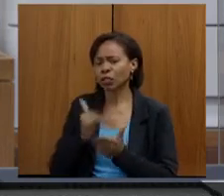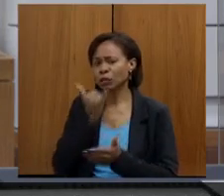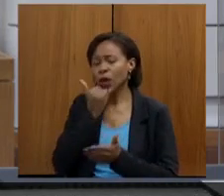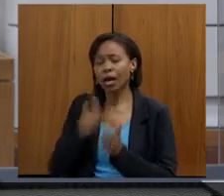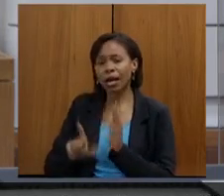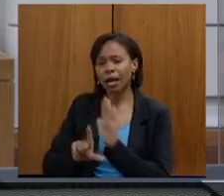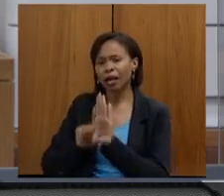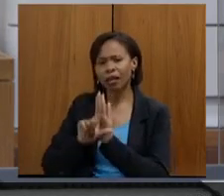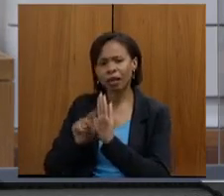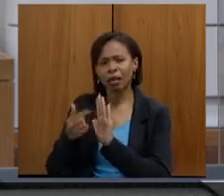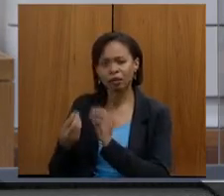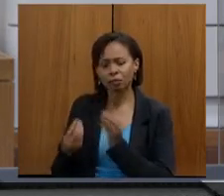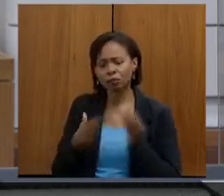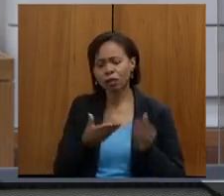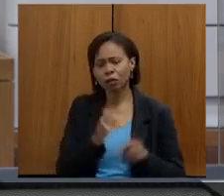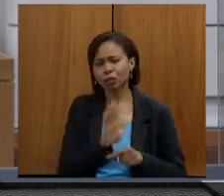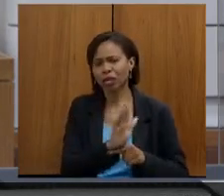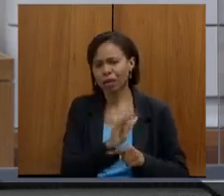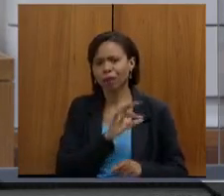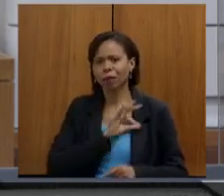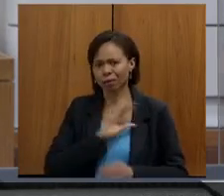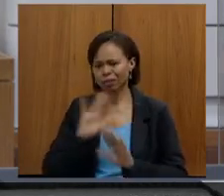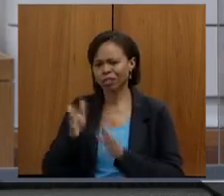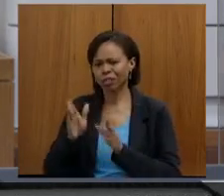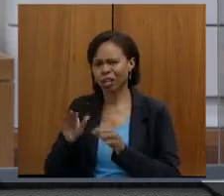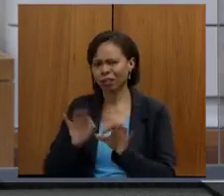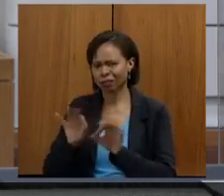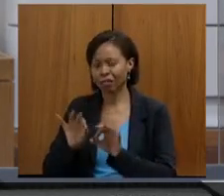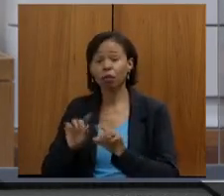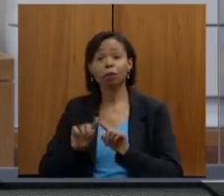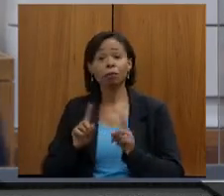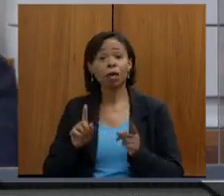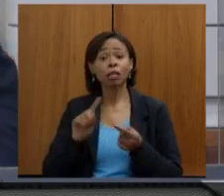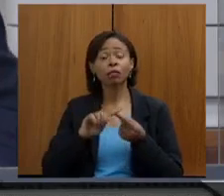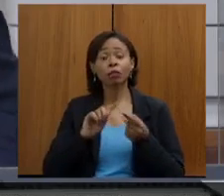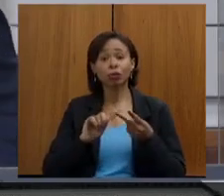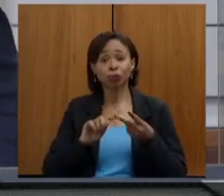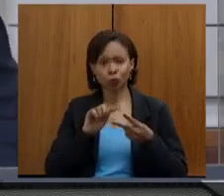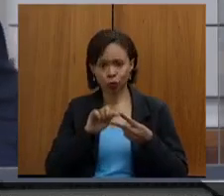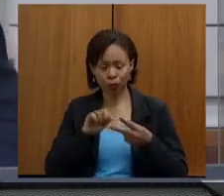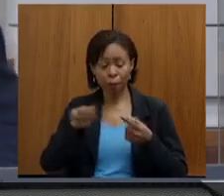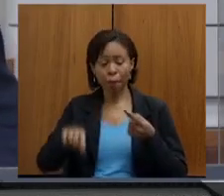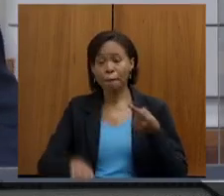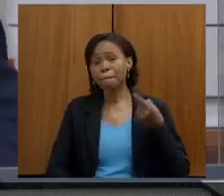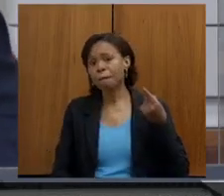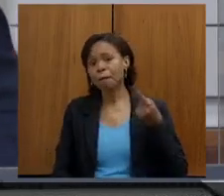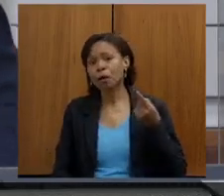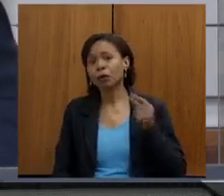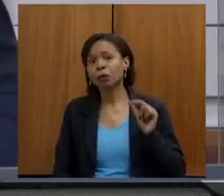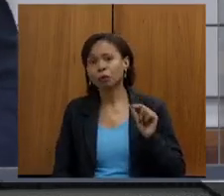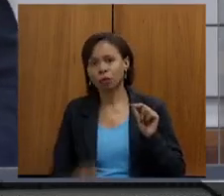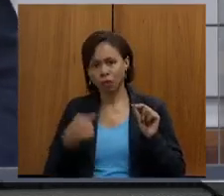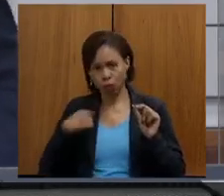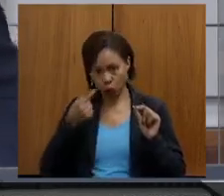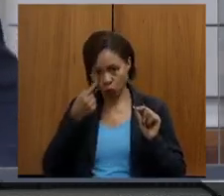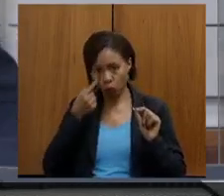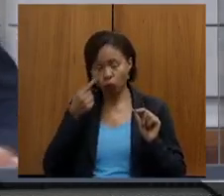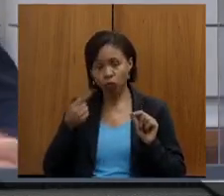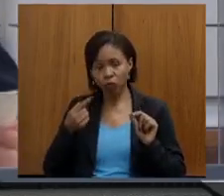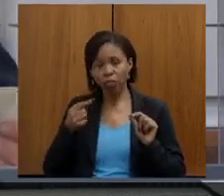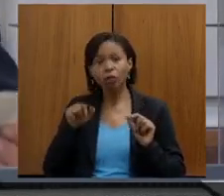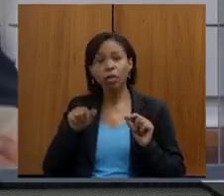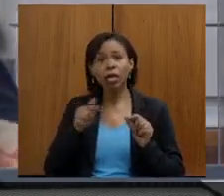organizado e tal mas eu queria deixar duas questões a primeira que eu tentei ver aqui eu ver aqui o